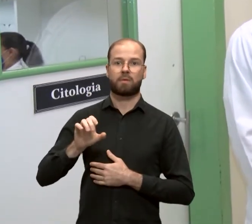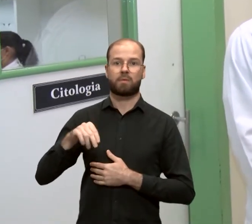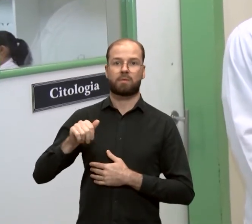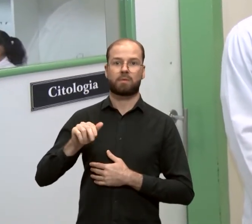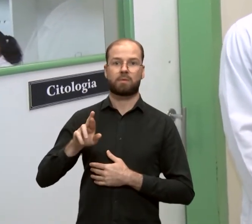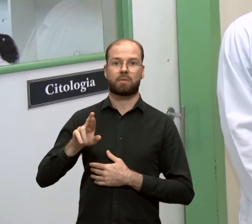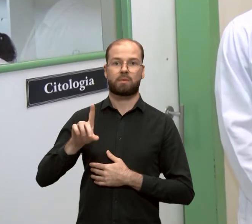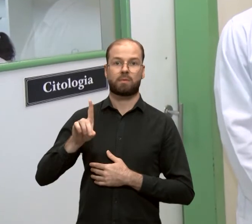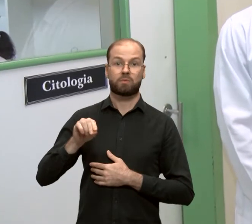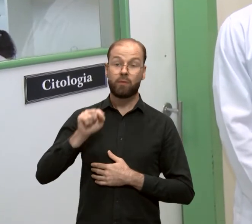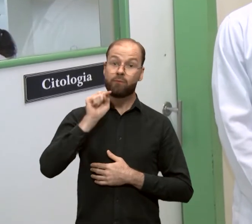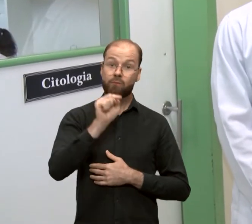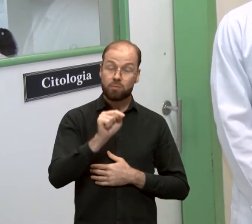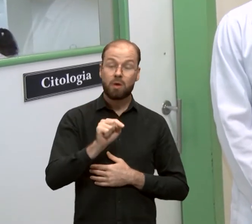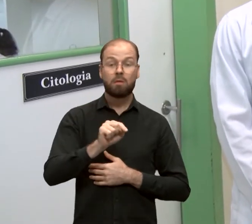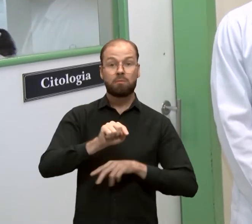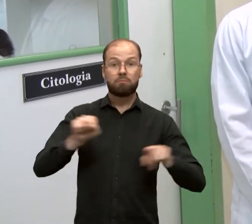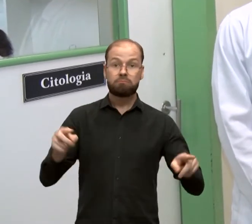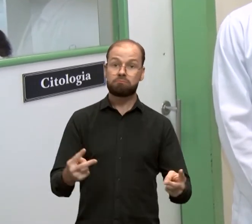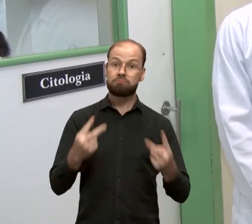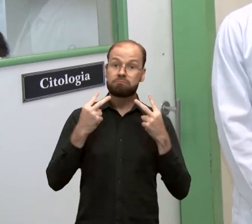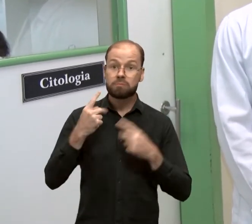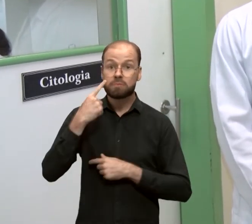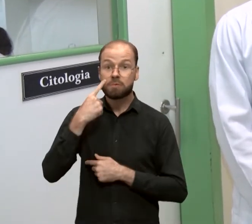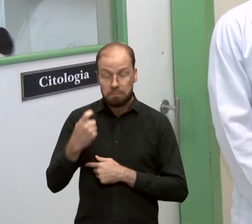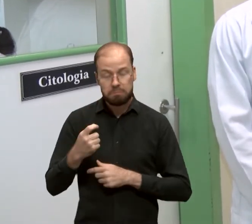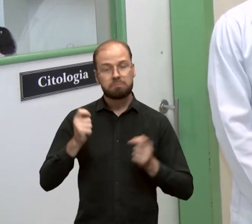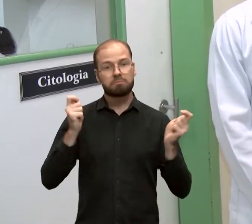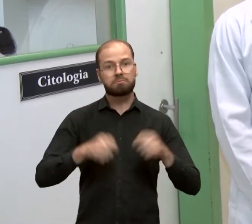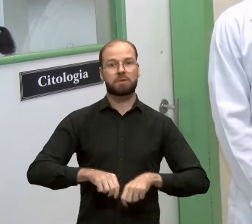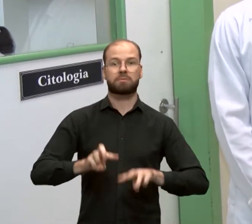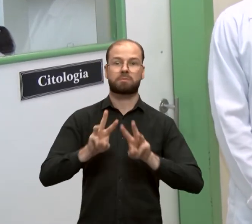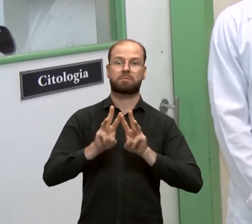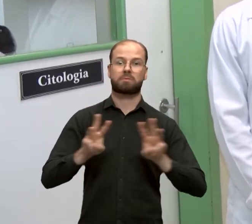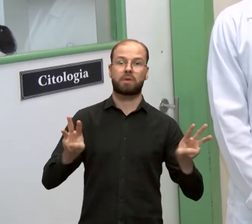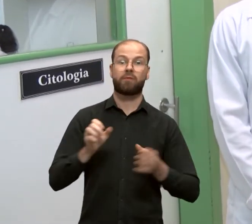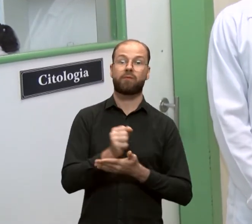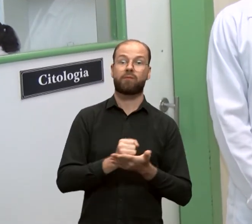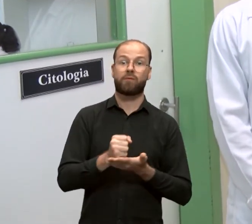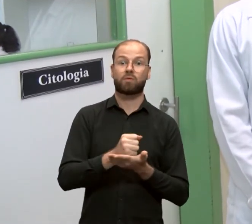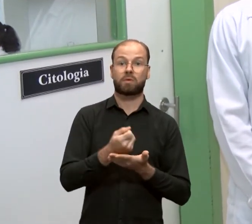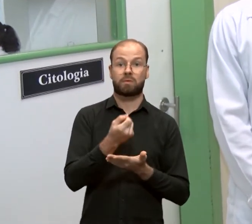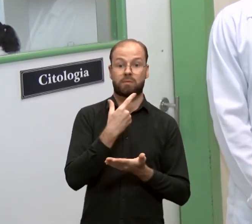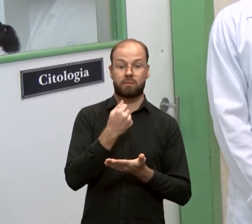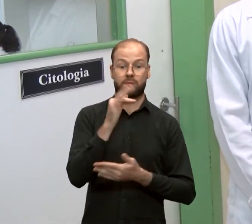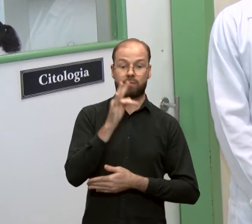atividades desenvolvidas aqui no laboratório, acesse o site da Faculdade de Farmácia, é